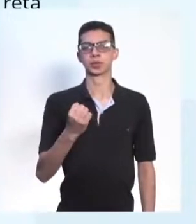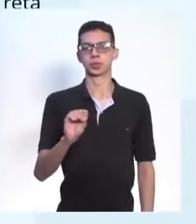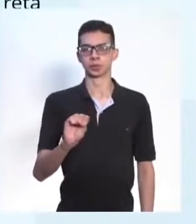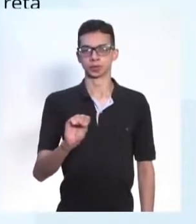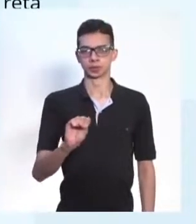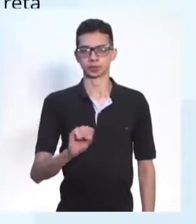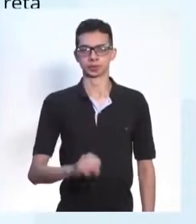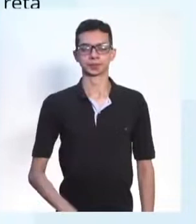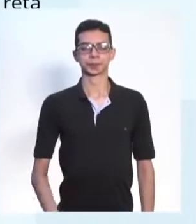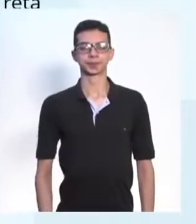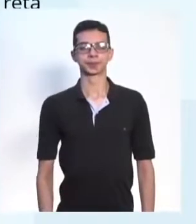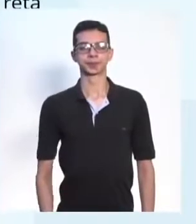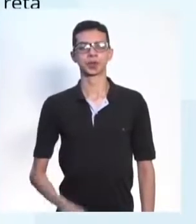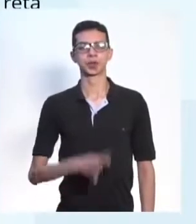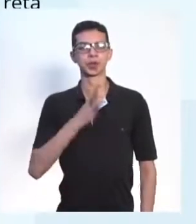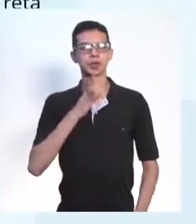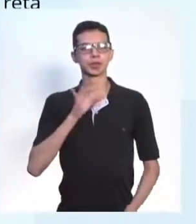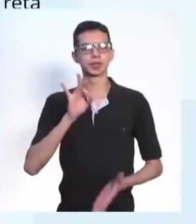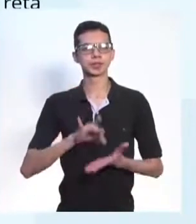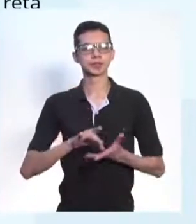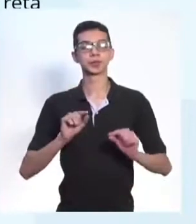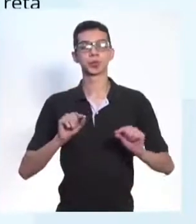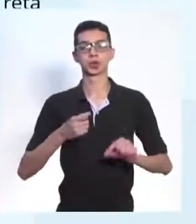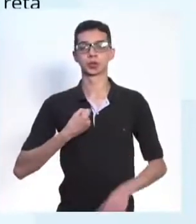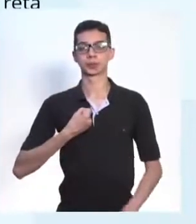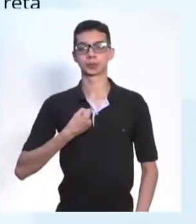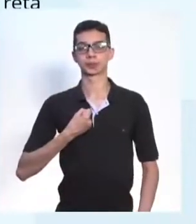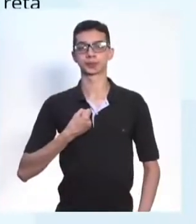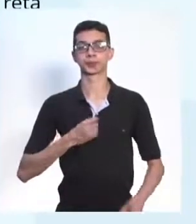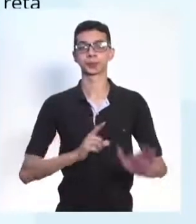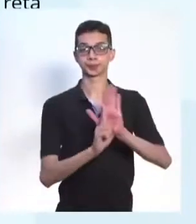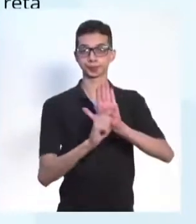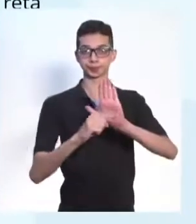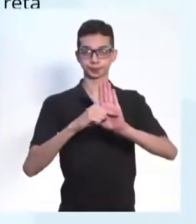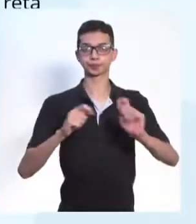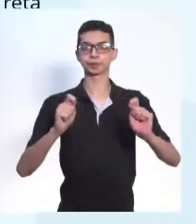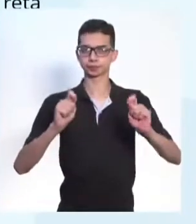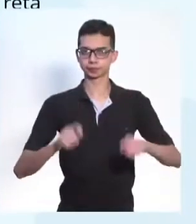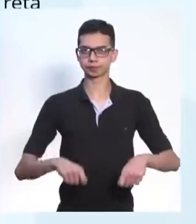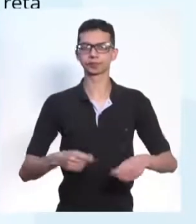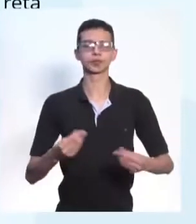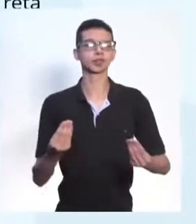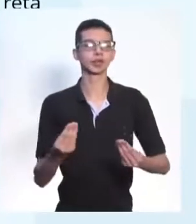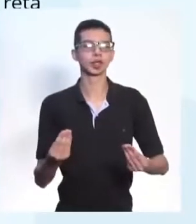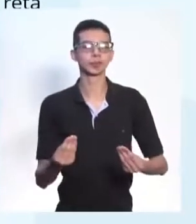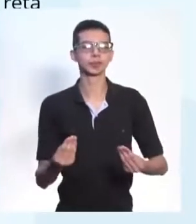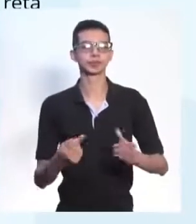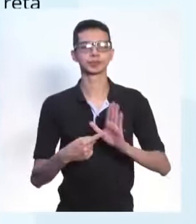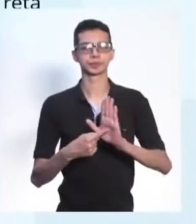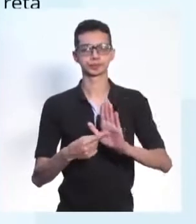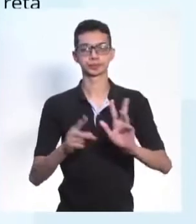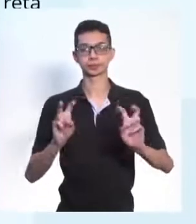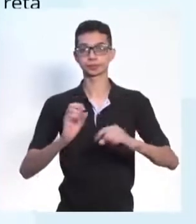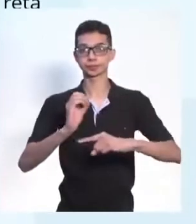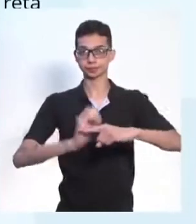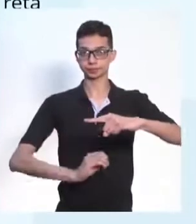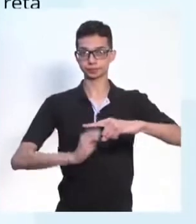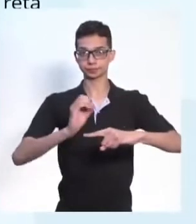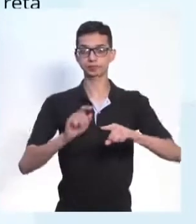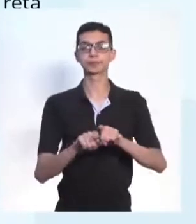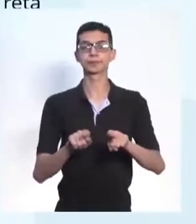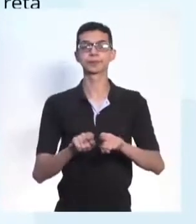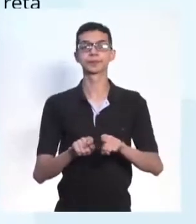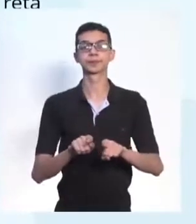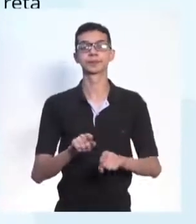EF06MA08. Reconhecer que os números racionais positivos podem ser expressos nas formas fracionária e